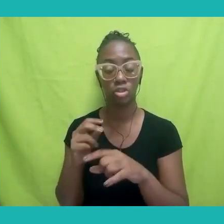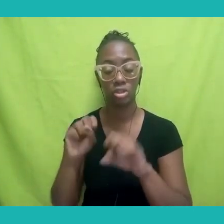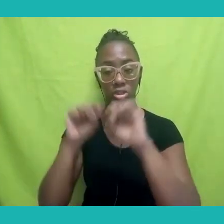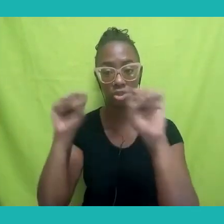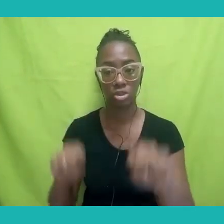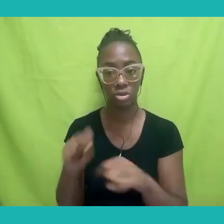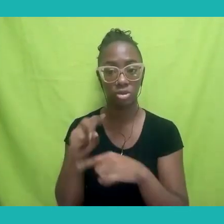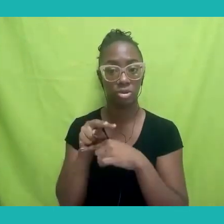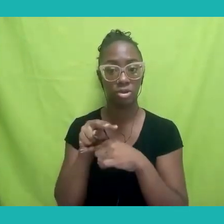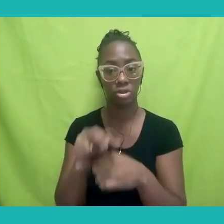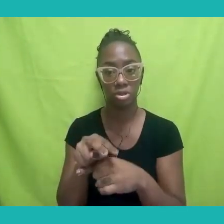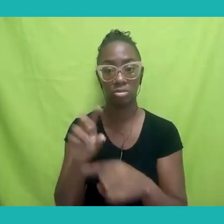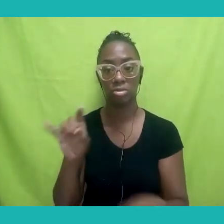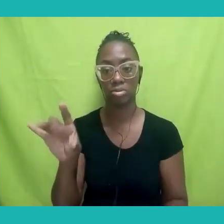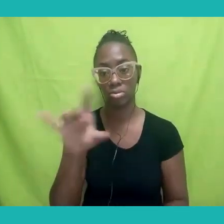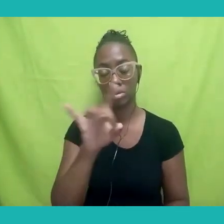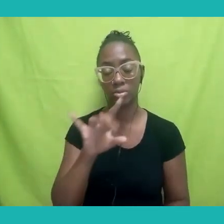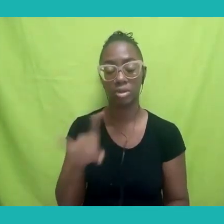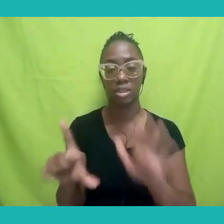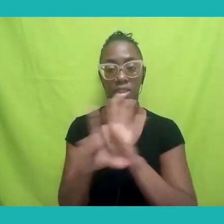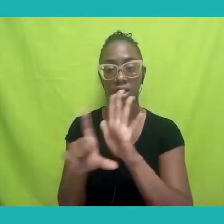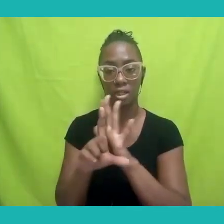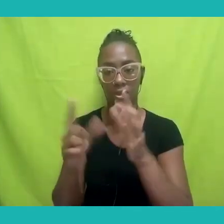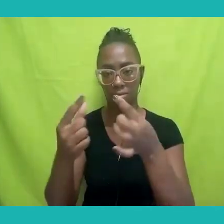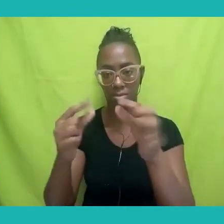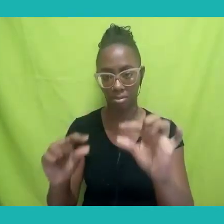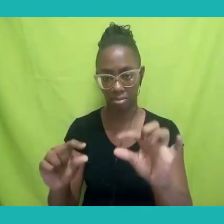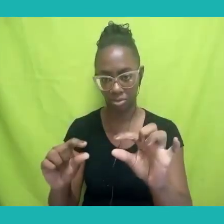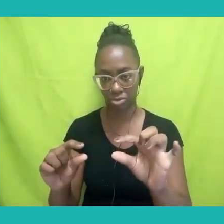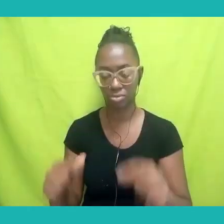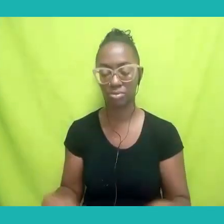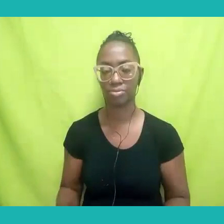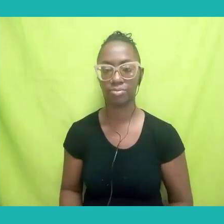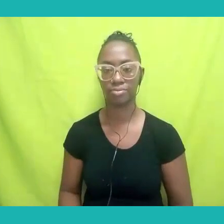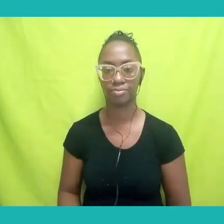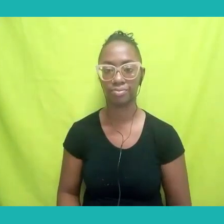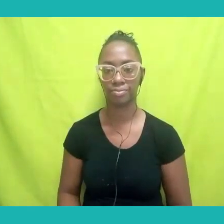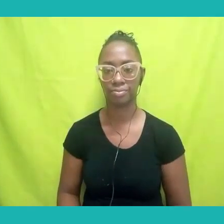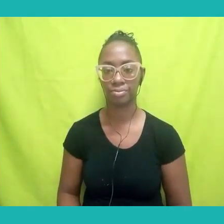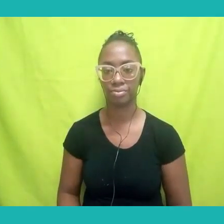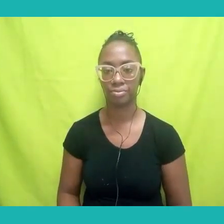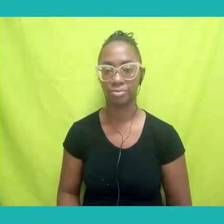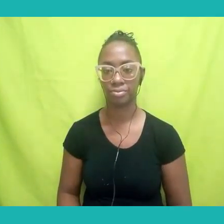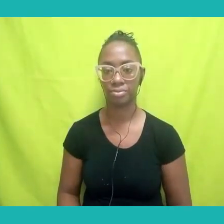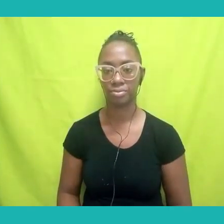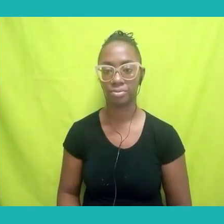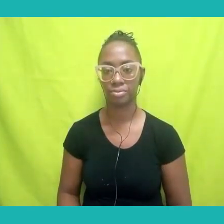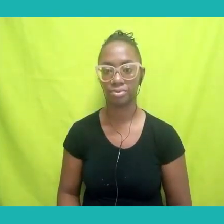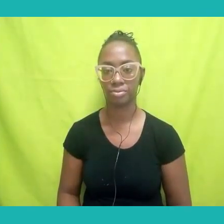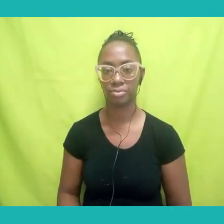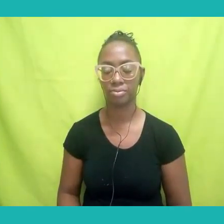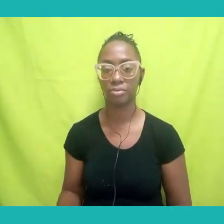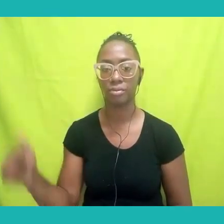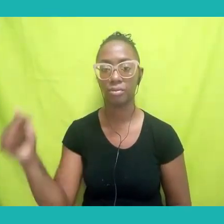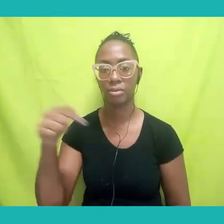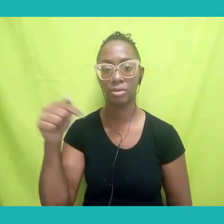a respectiva legislação abaixo. Tá? E aqui nós vamos